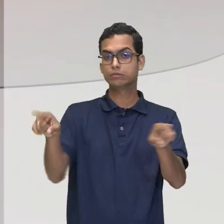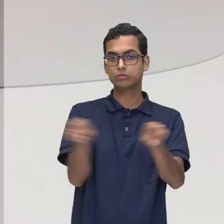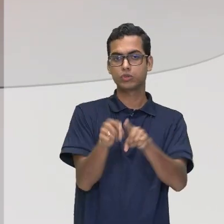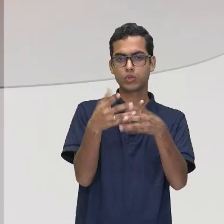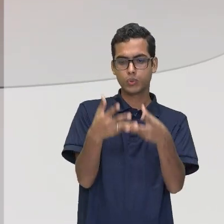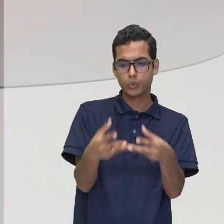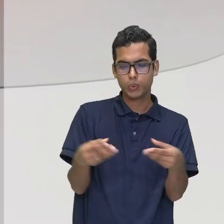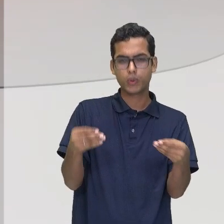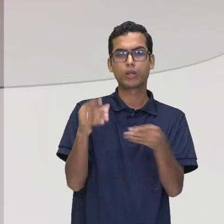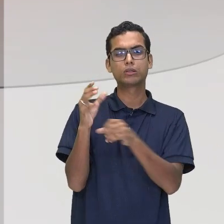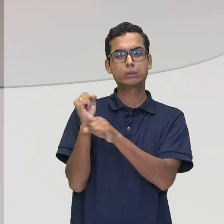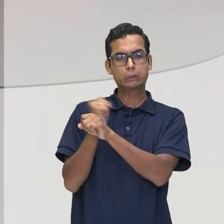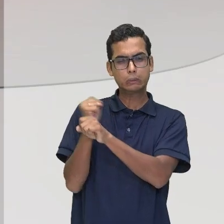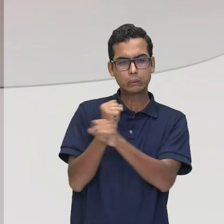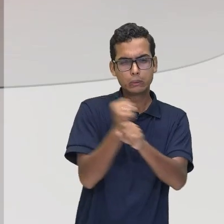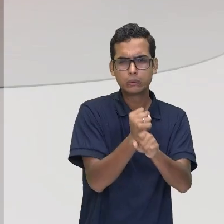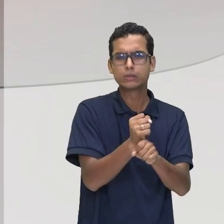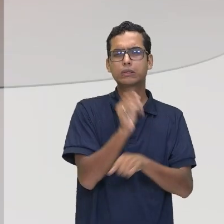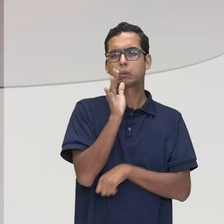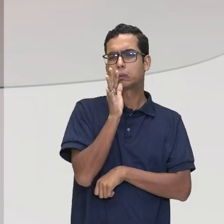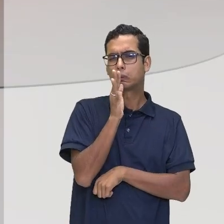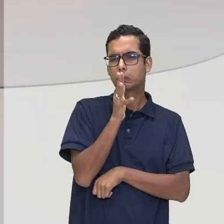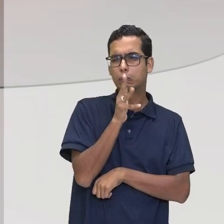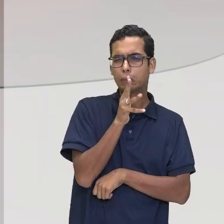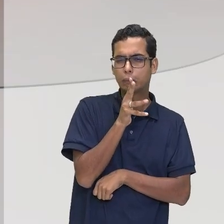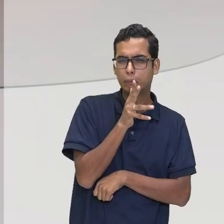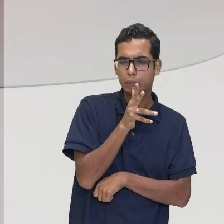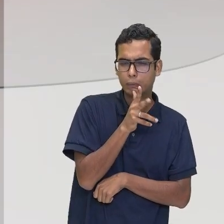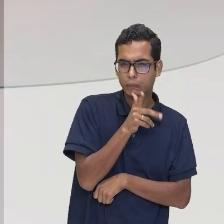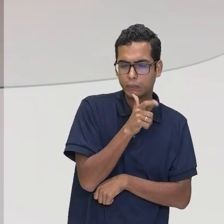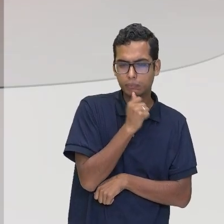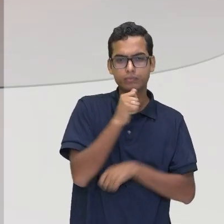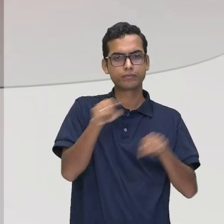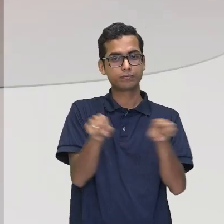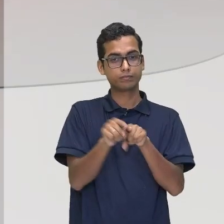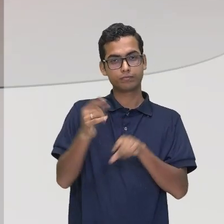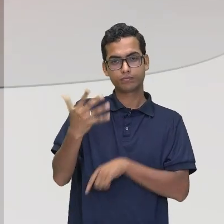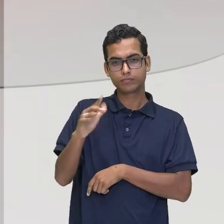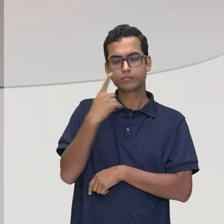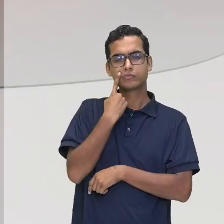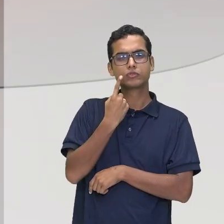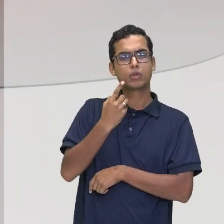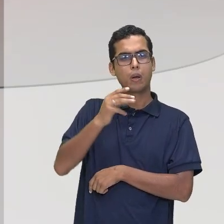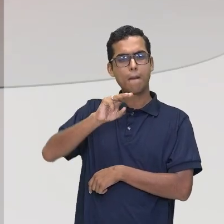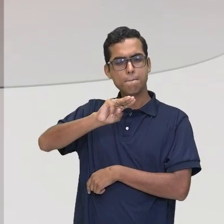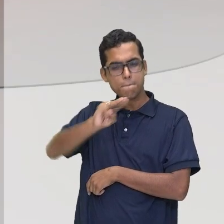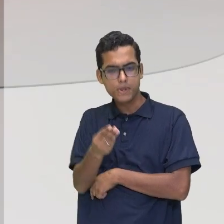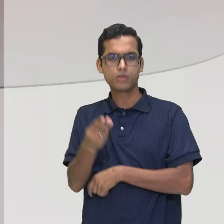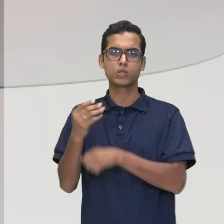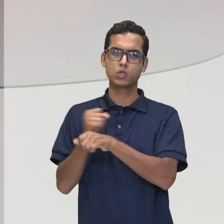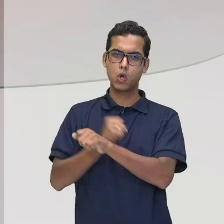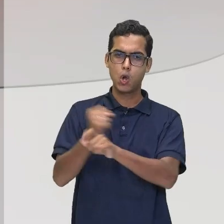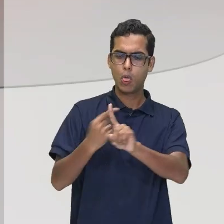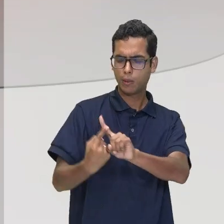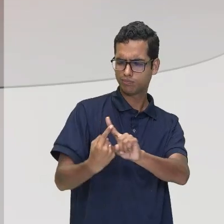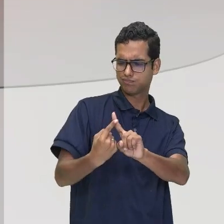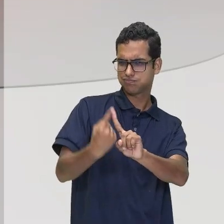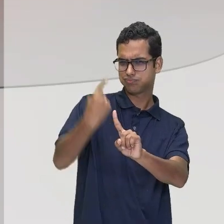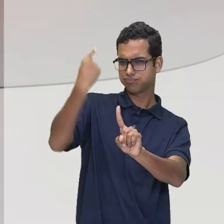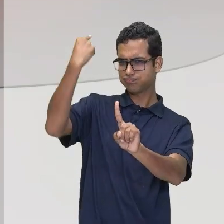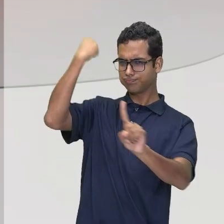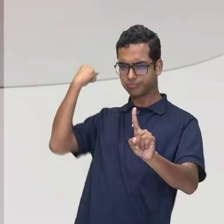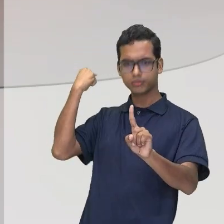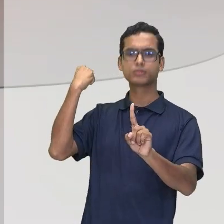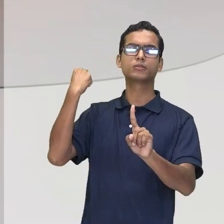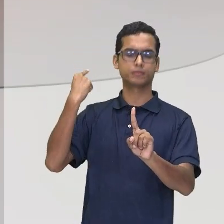levou bastante tempo para acontecer, ela é bem lenta, aí por volta de milhares ou até mesmo milhões de anos. Como isso